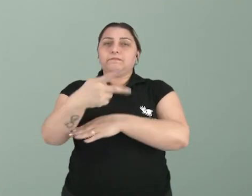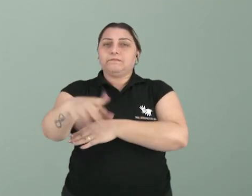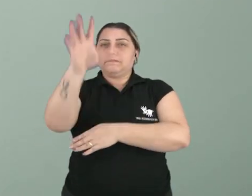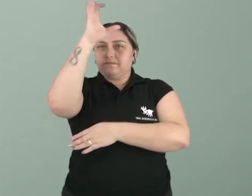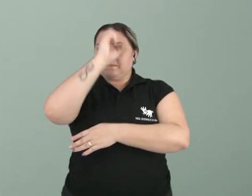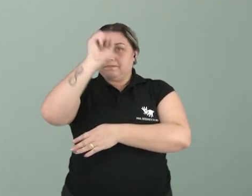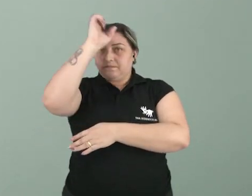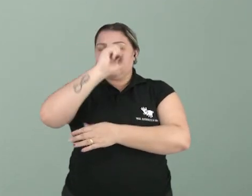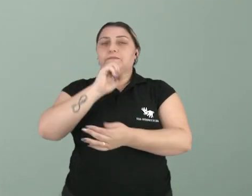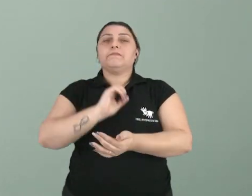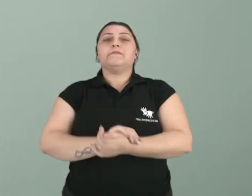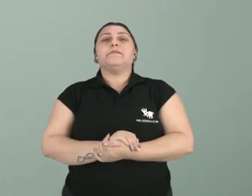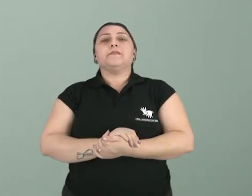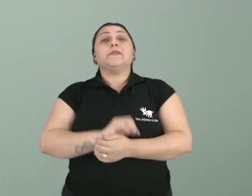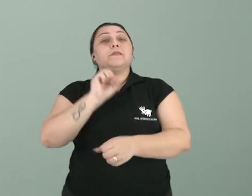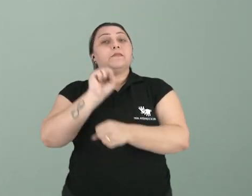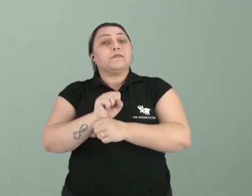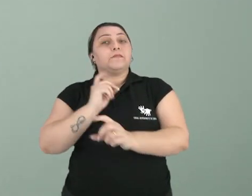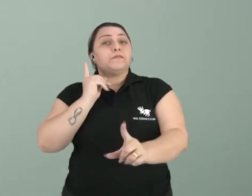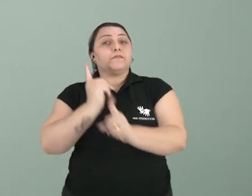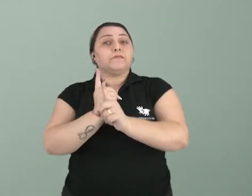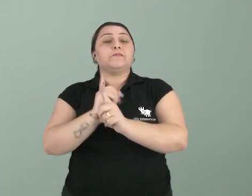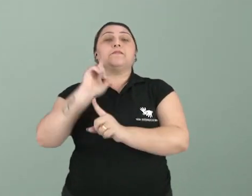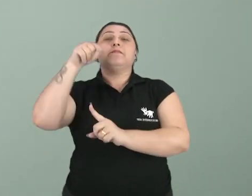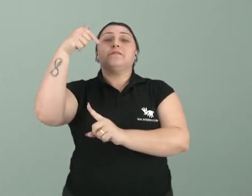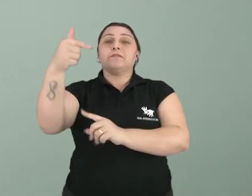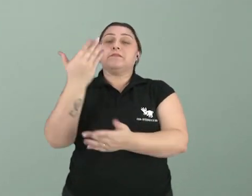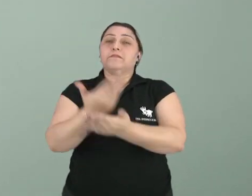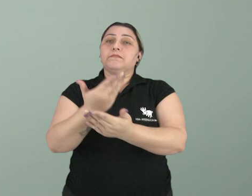contribuindo com a sua aprendizagem e espero encontrá-los em